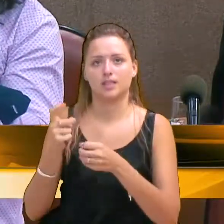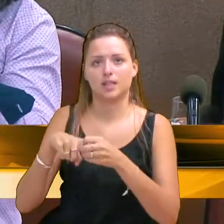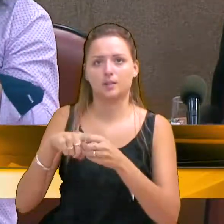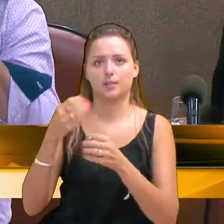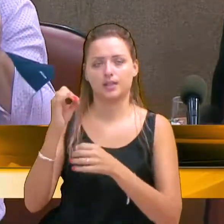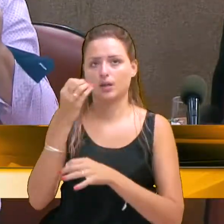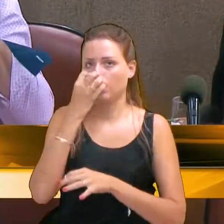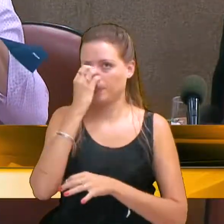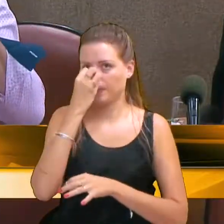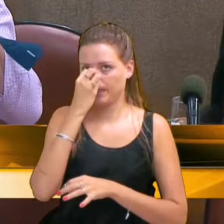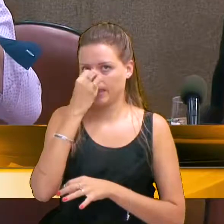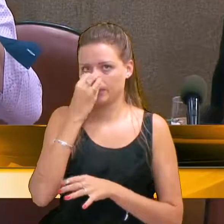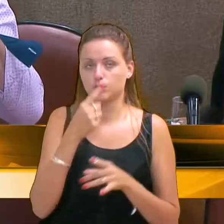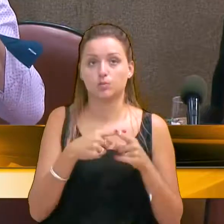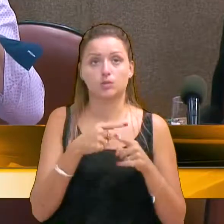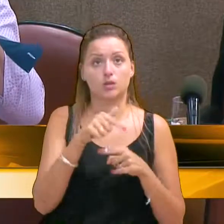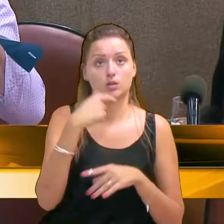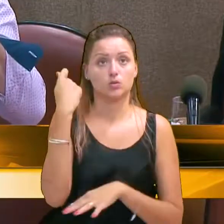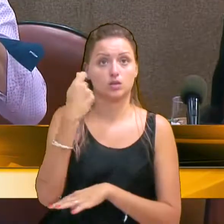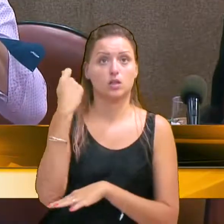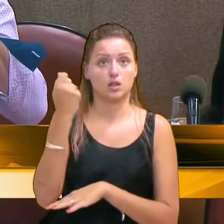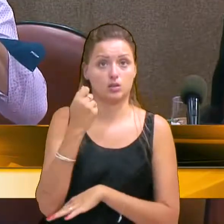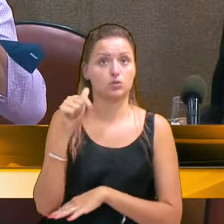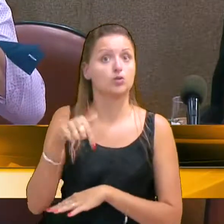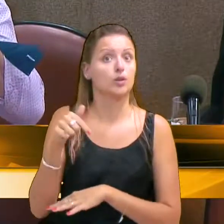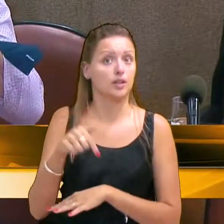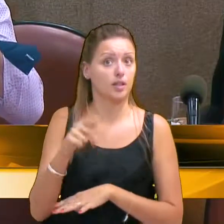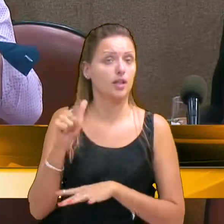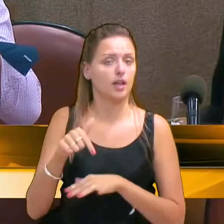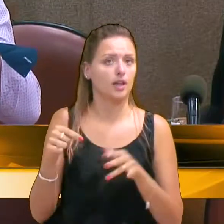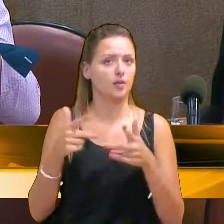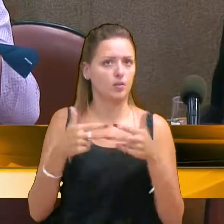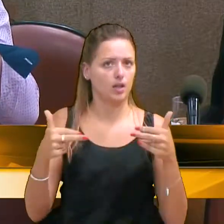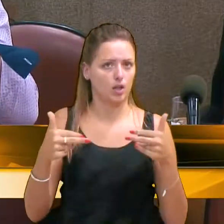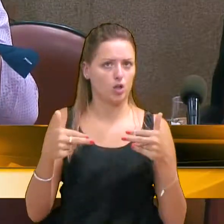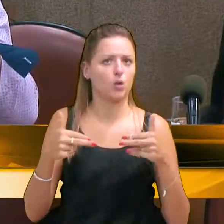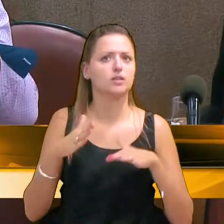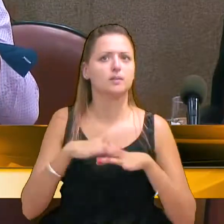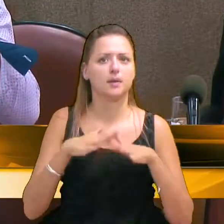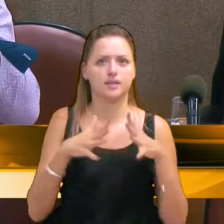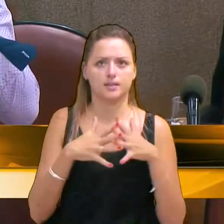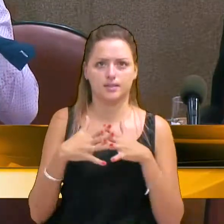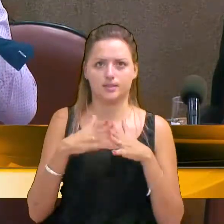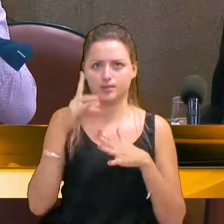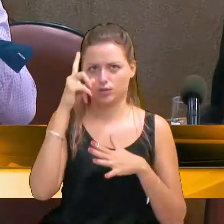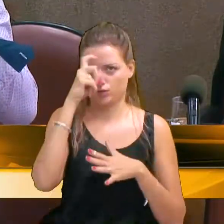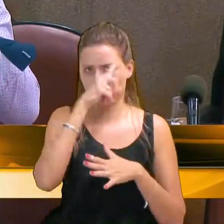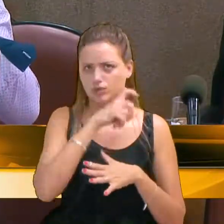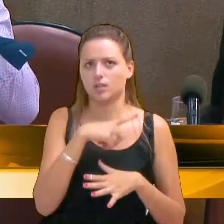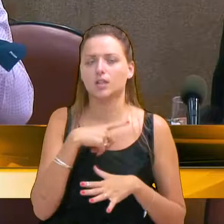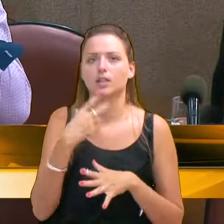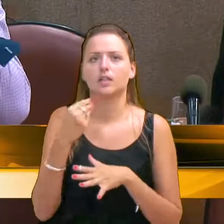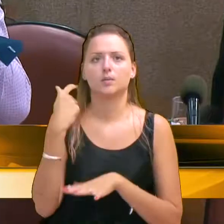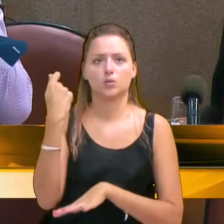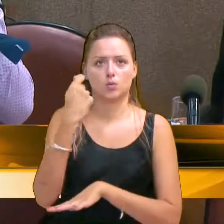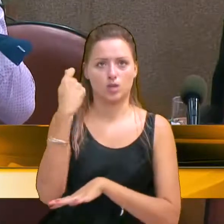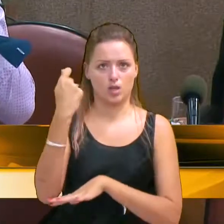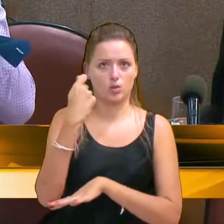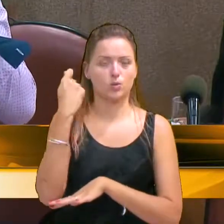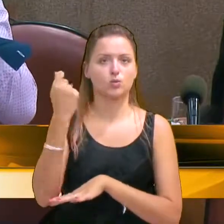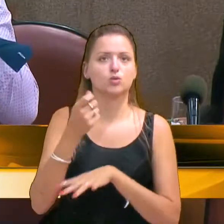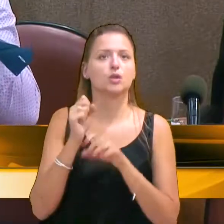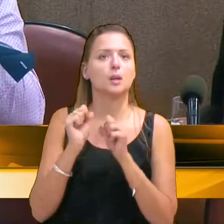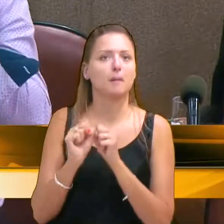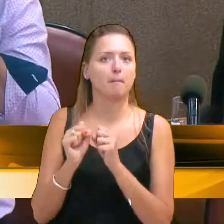porque aqui, né, os gaúchos aqui, o buraco é mais embaixo aqui. Qualquer coisa, tem muitos gaúchos aí que podem estar